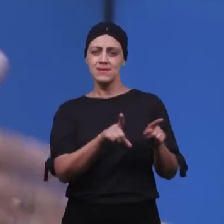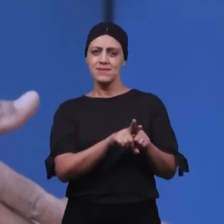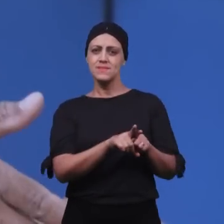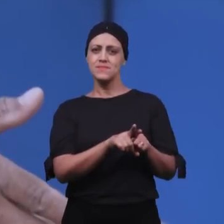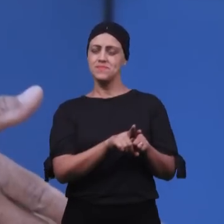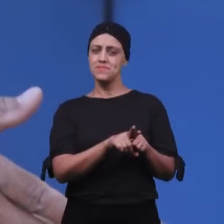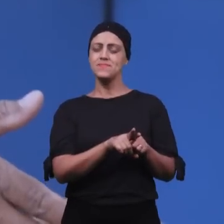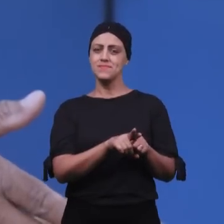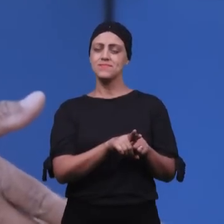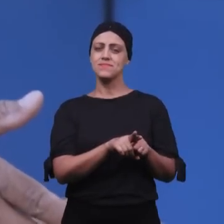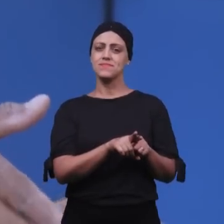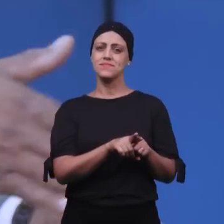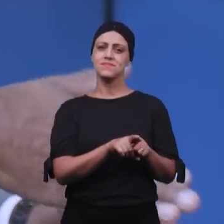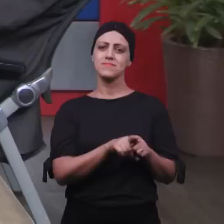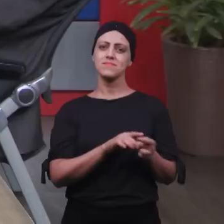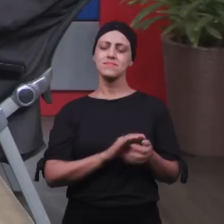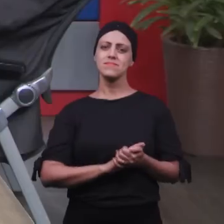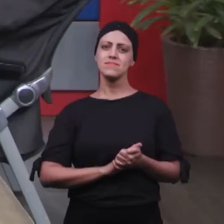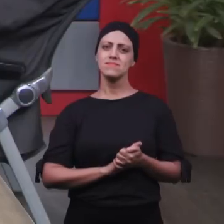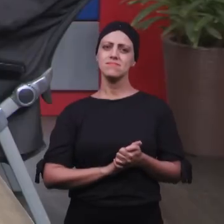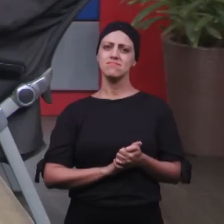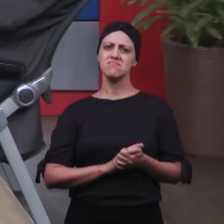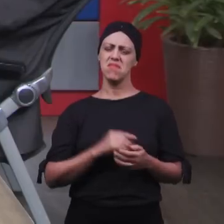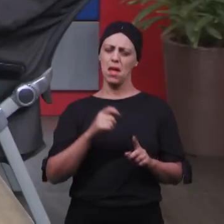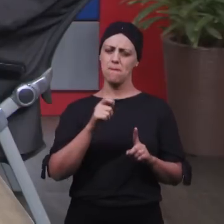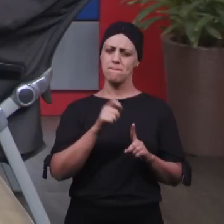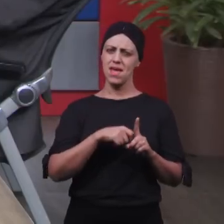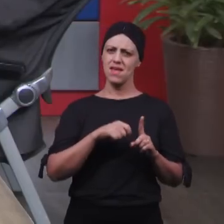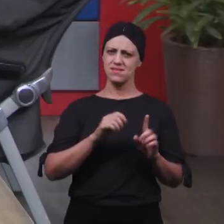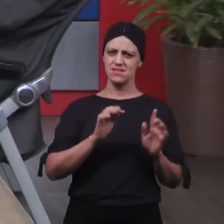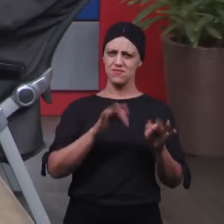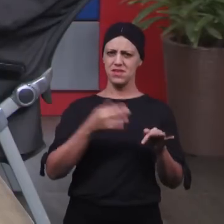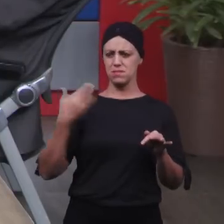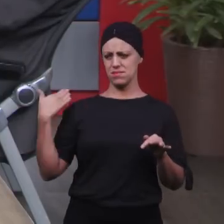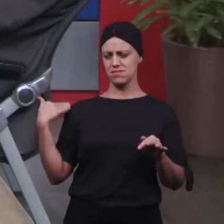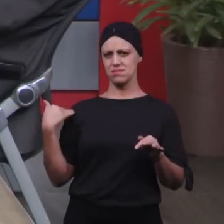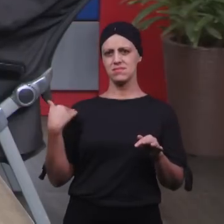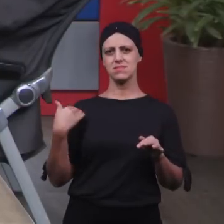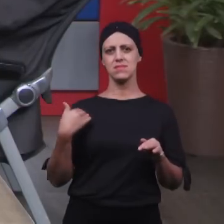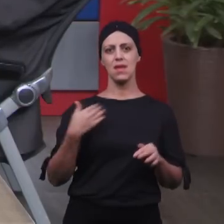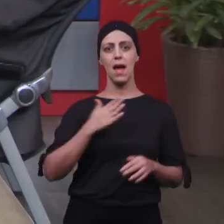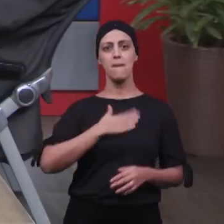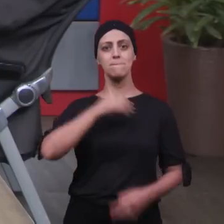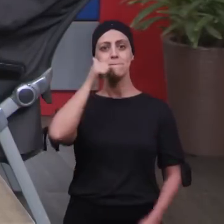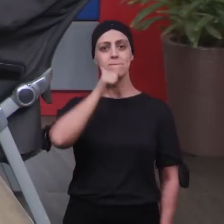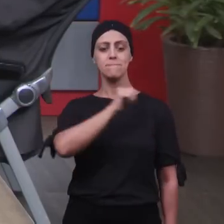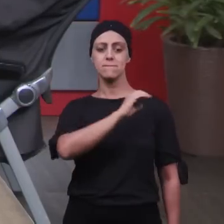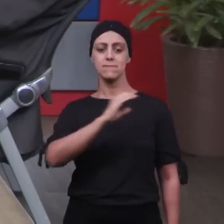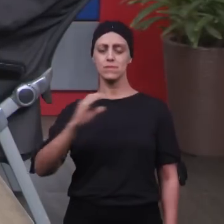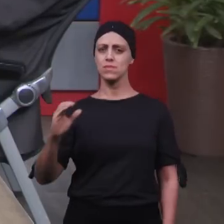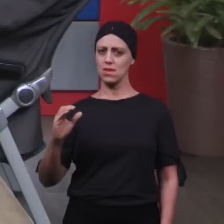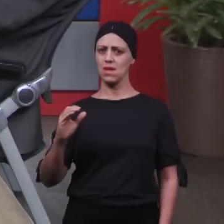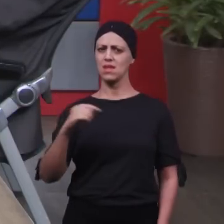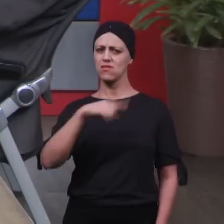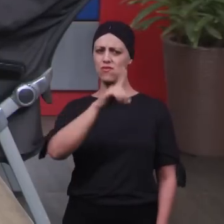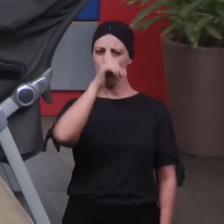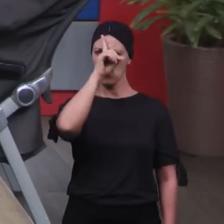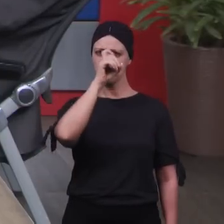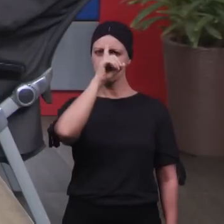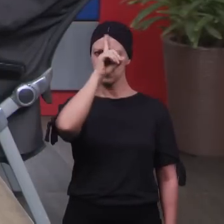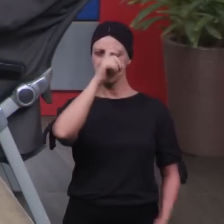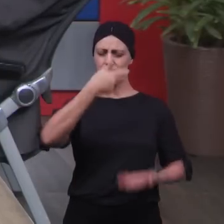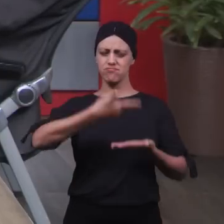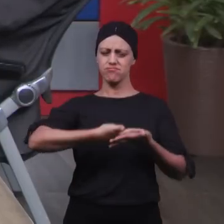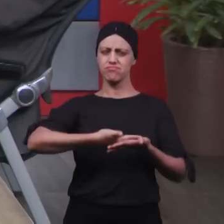Inclusive, esse final desse mês que se passou, a minha cunhada, ela esteve internada em Colatina,